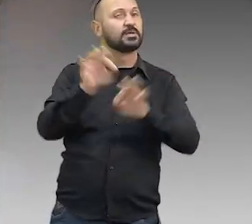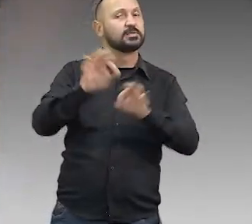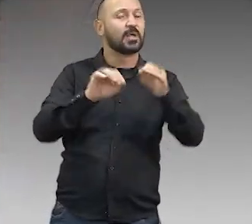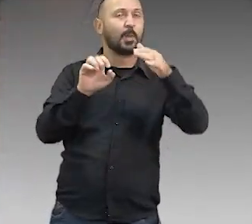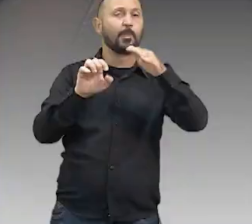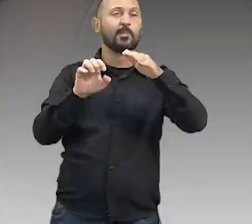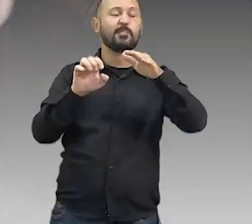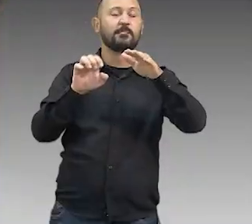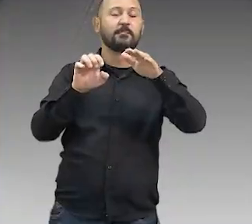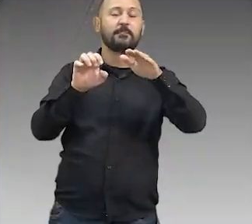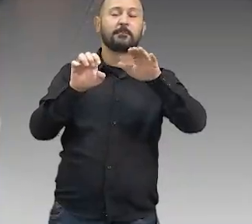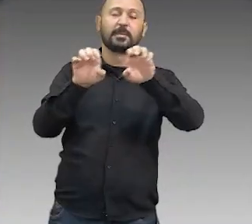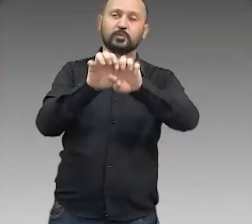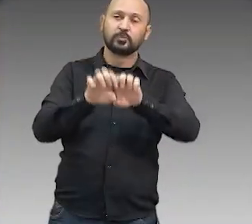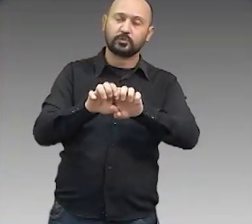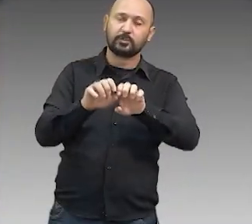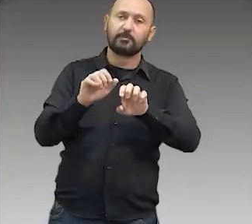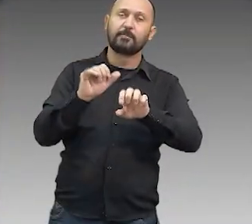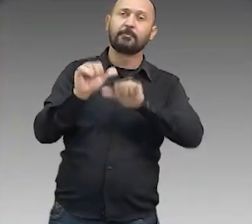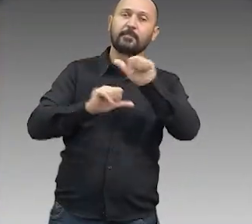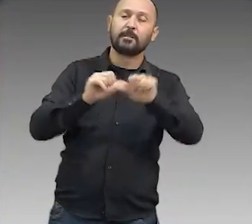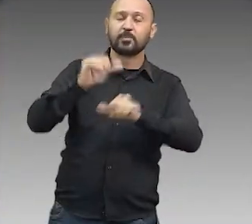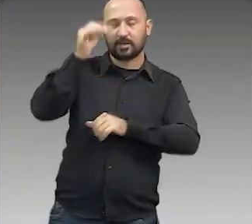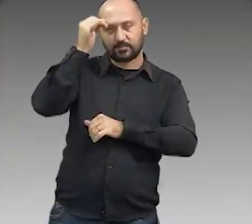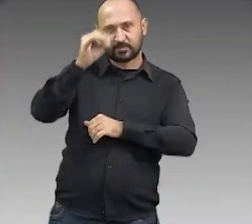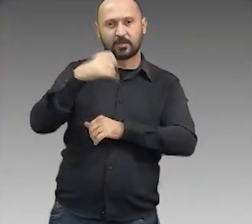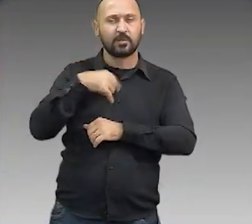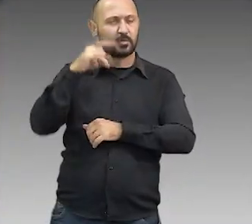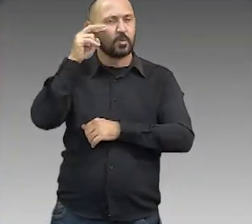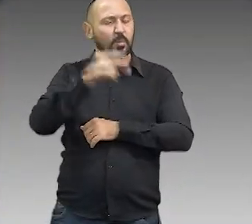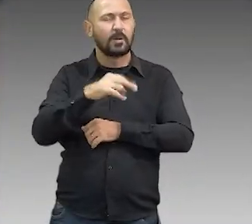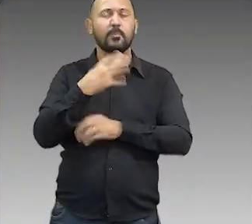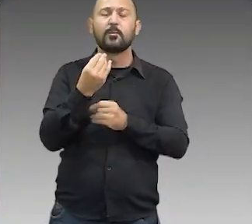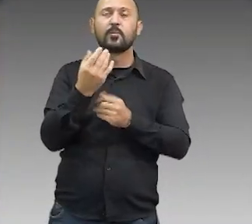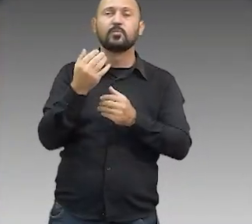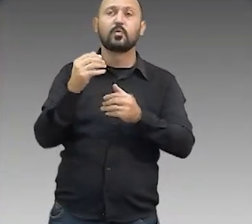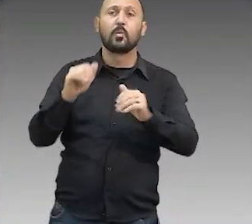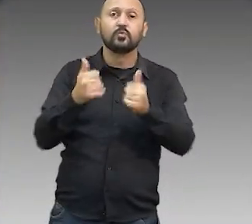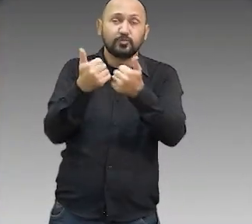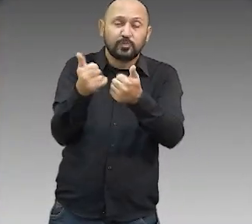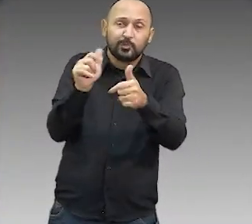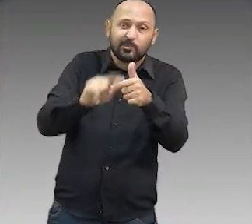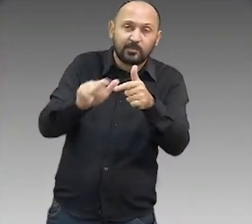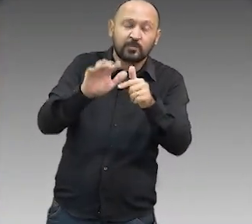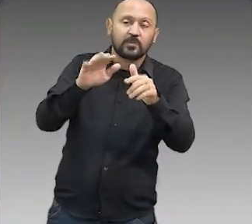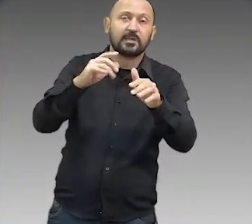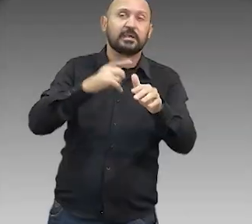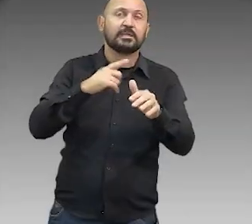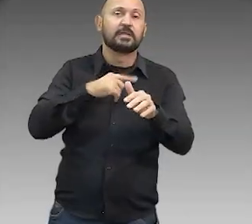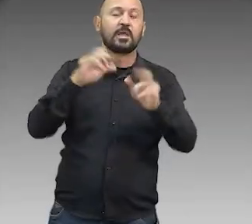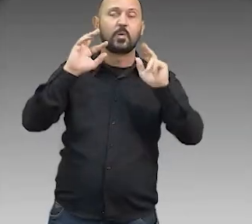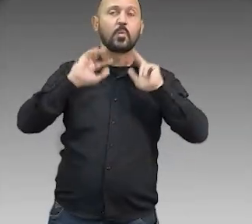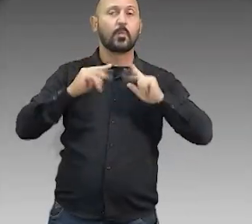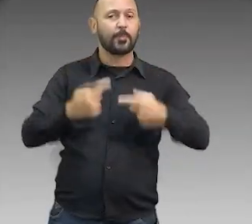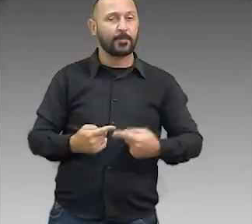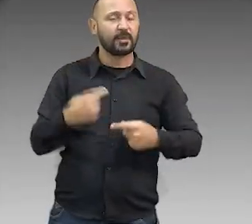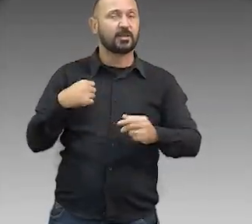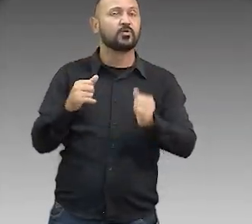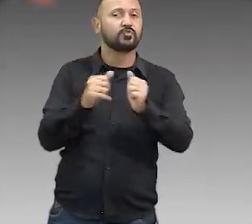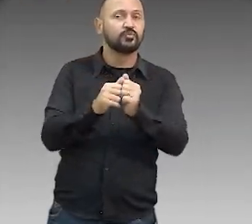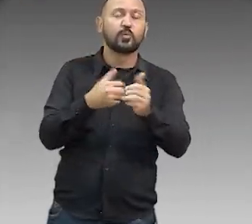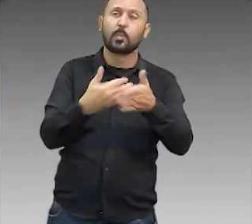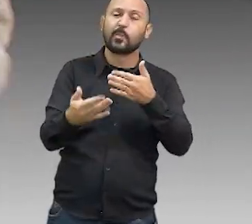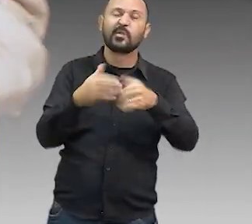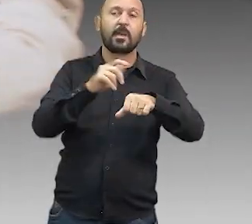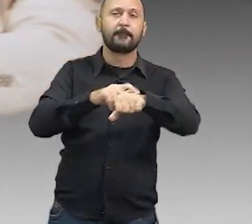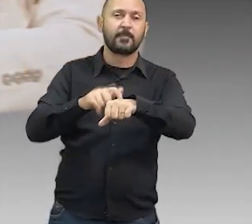uma estrutura para evitar isso. Sim, eu tenho um olhar muito otimista a respeito dos problemas, porque quando existe o humano